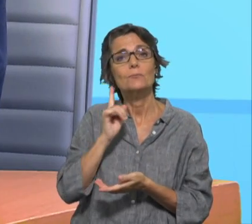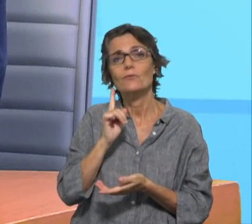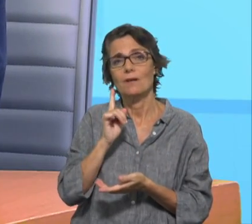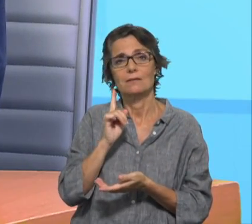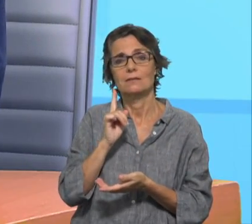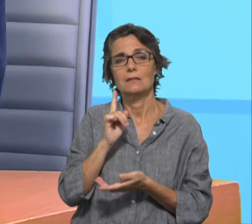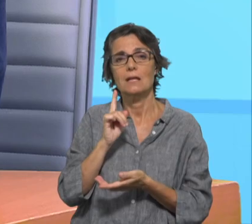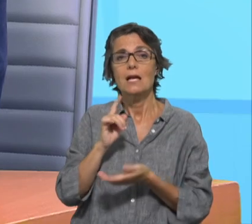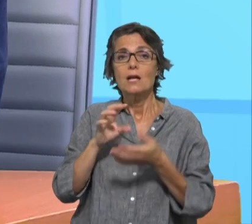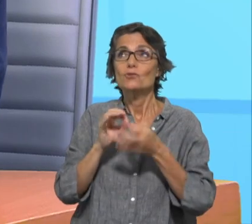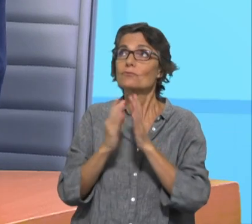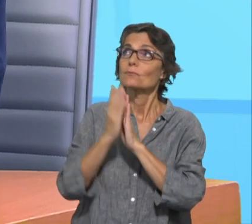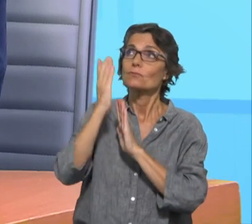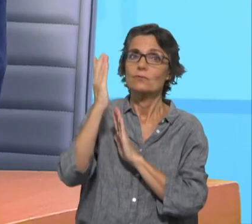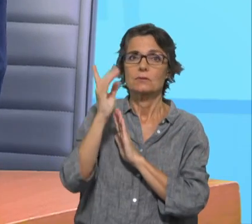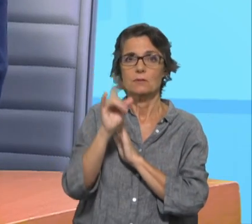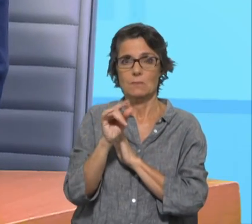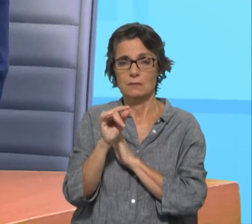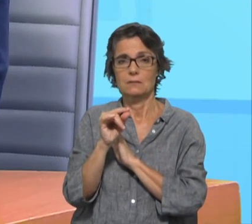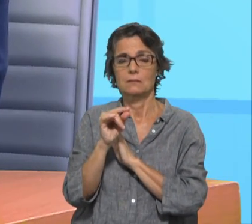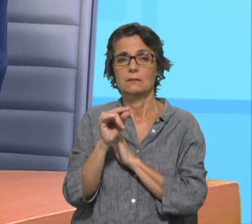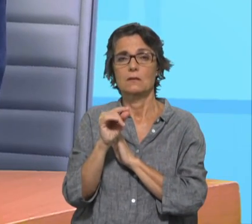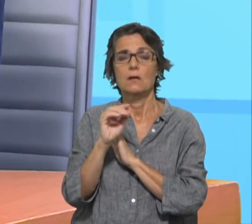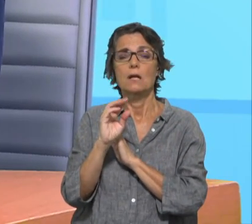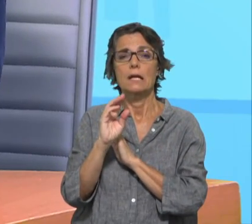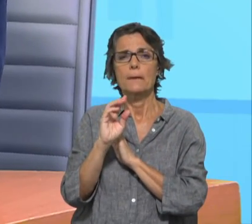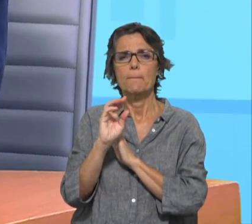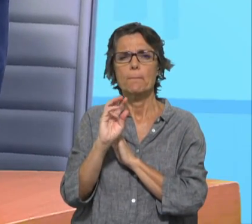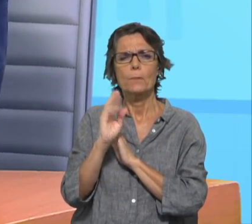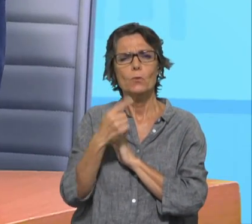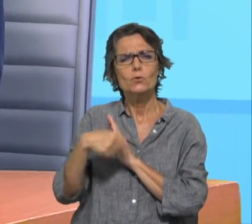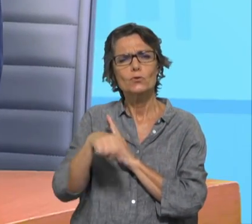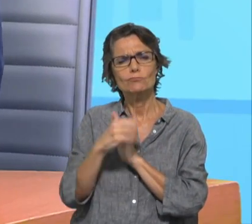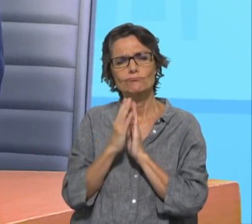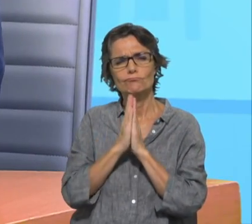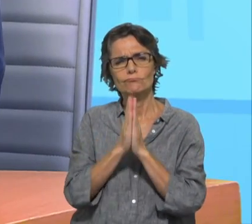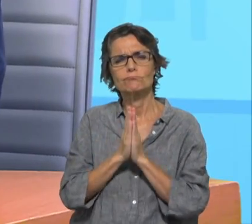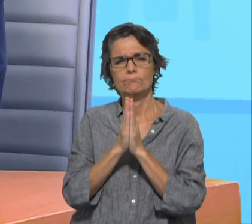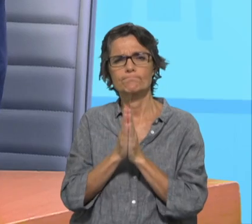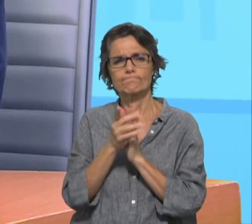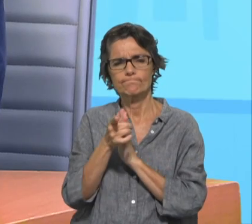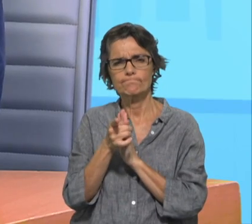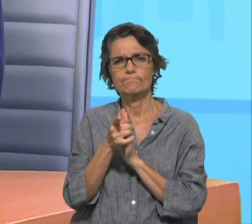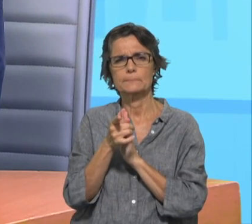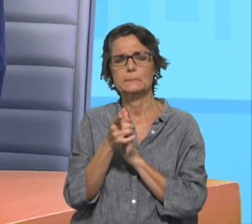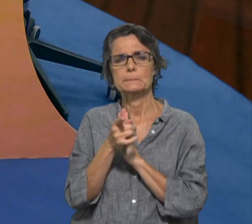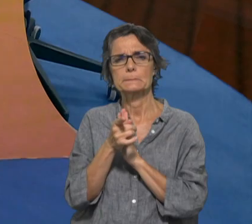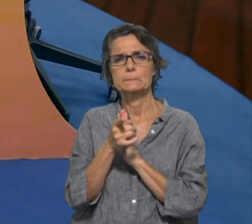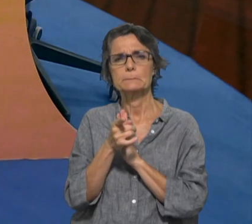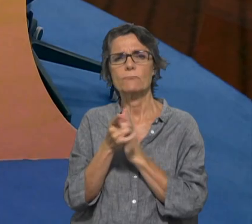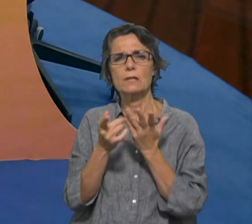a Cristo e, sobretudo, na celebração deste encontro tão importante com Ele, que é